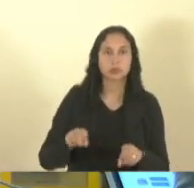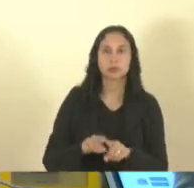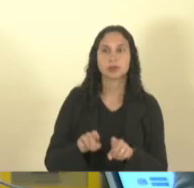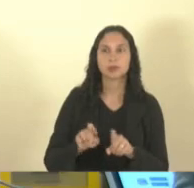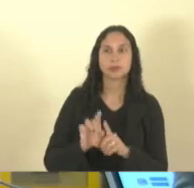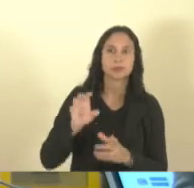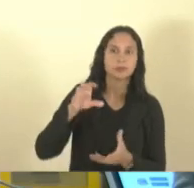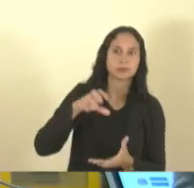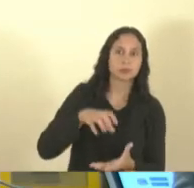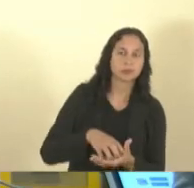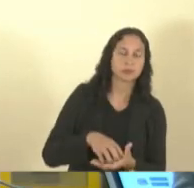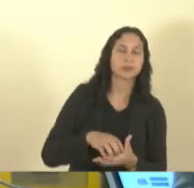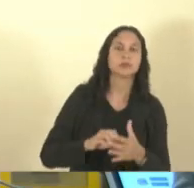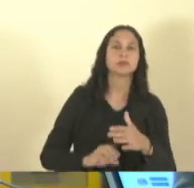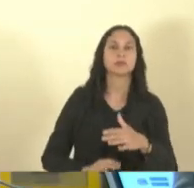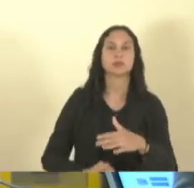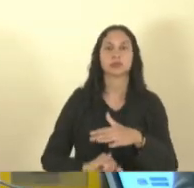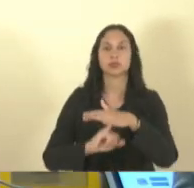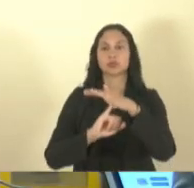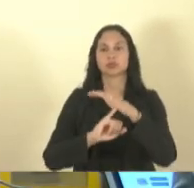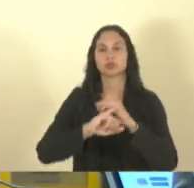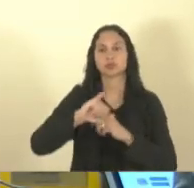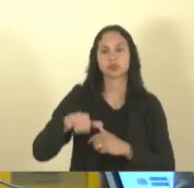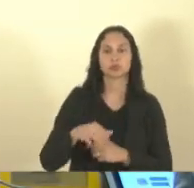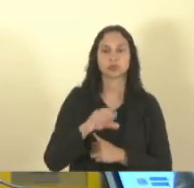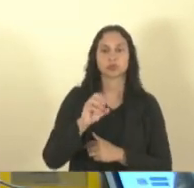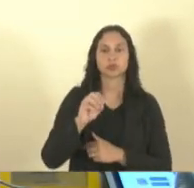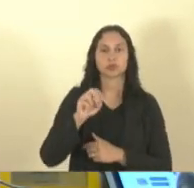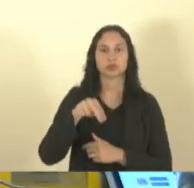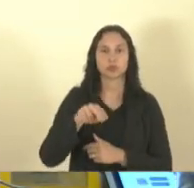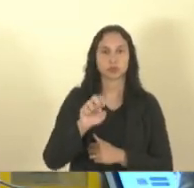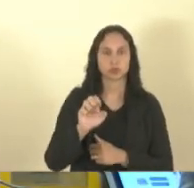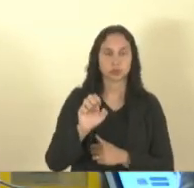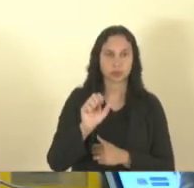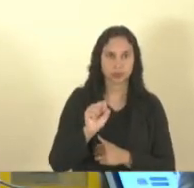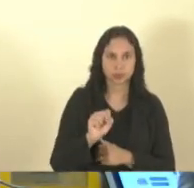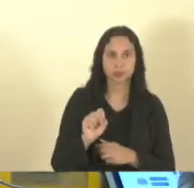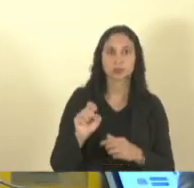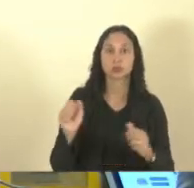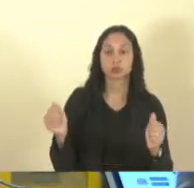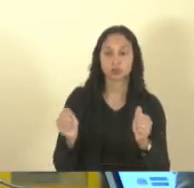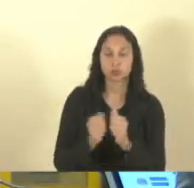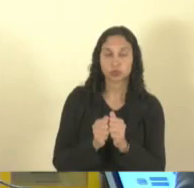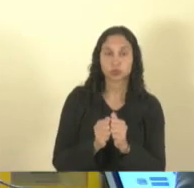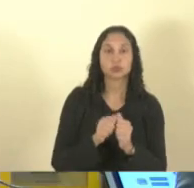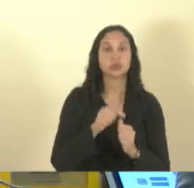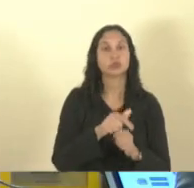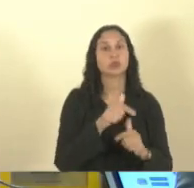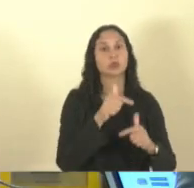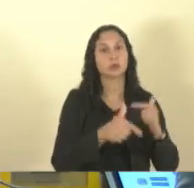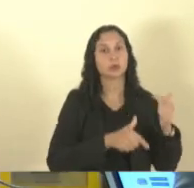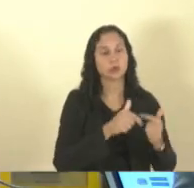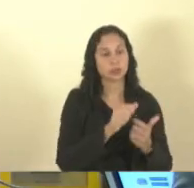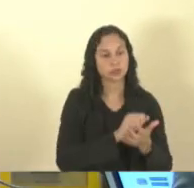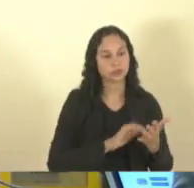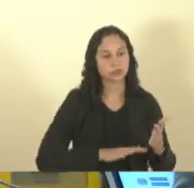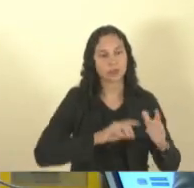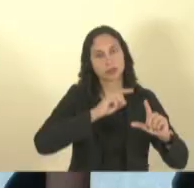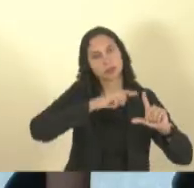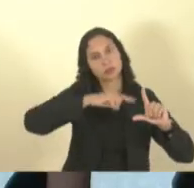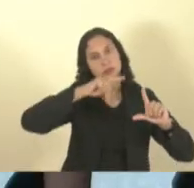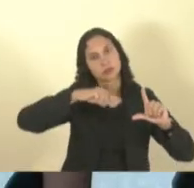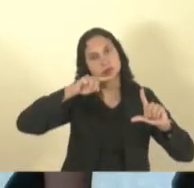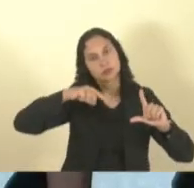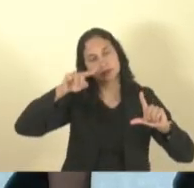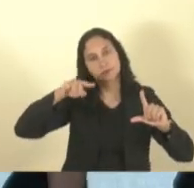de Integridade do Instituto Jones dos Santos Neves, em paralelo com as atividades na área estatística.